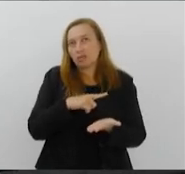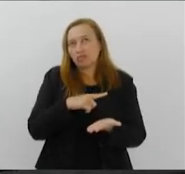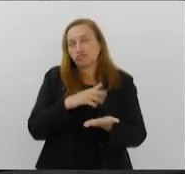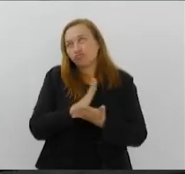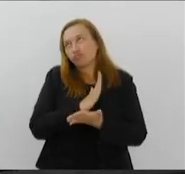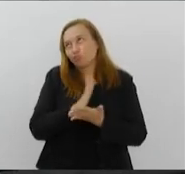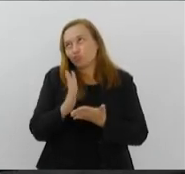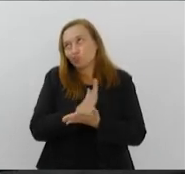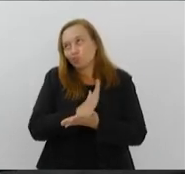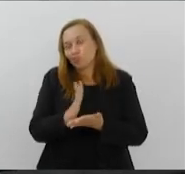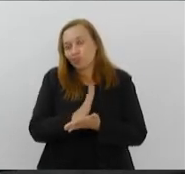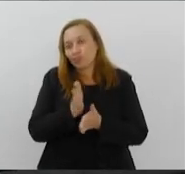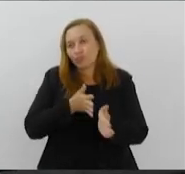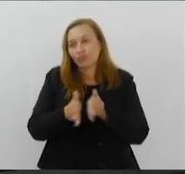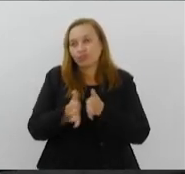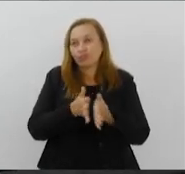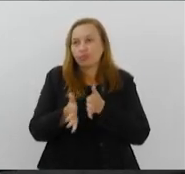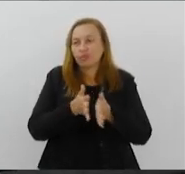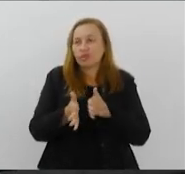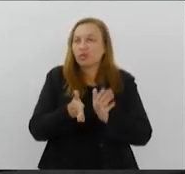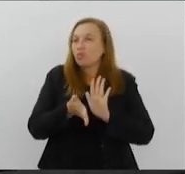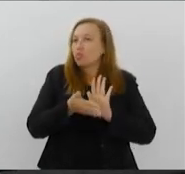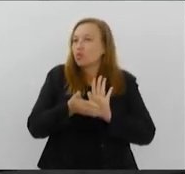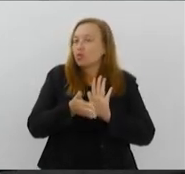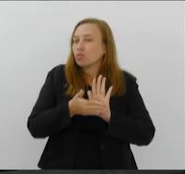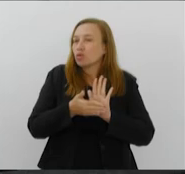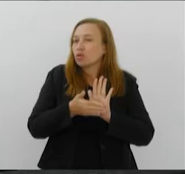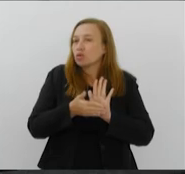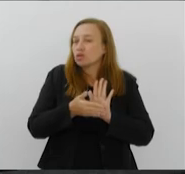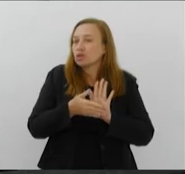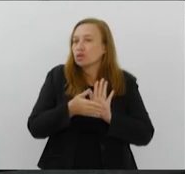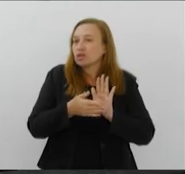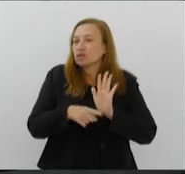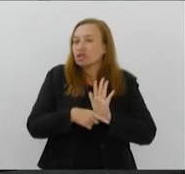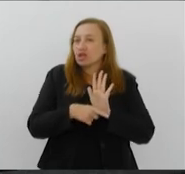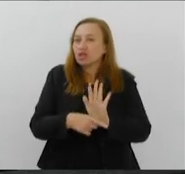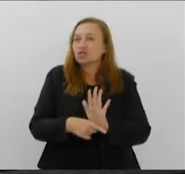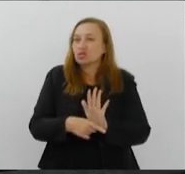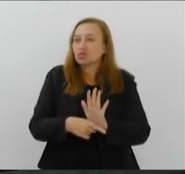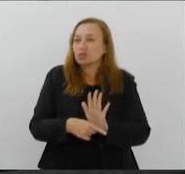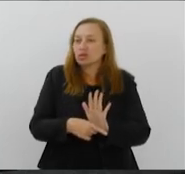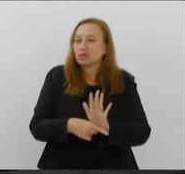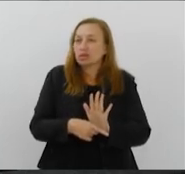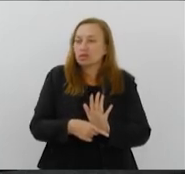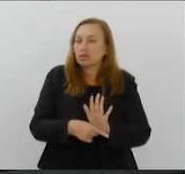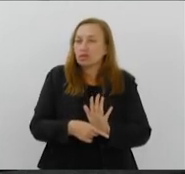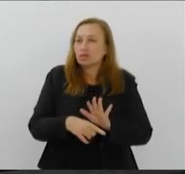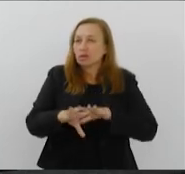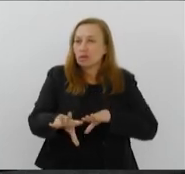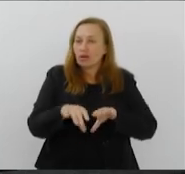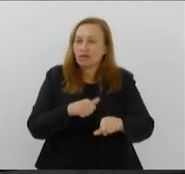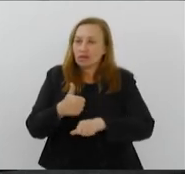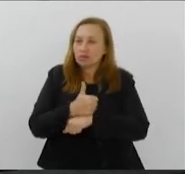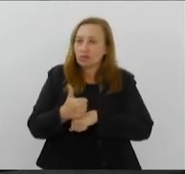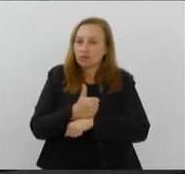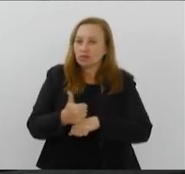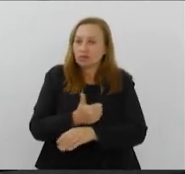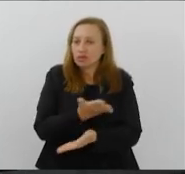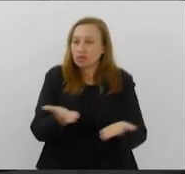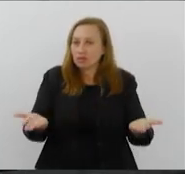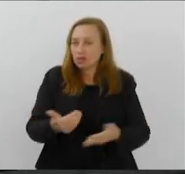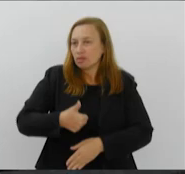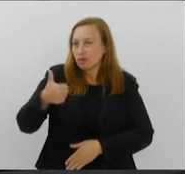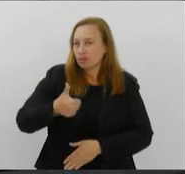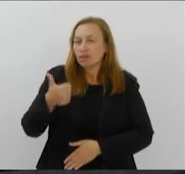algum acesso, uma proposta de ajuda financeira e qualificação profissional a essas pessoas. Essa é a primeira pergunta.